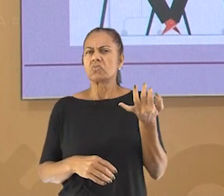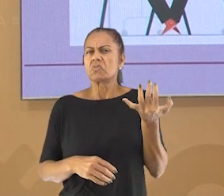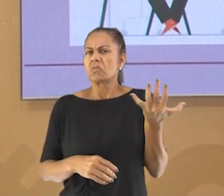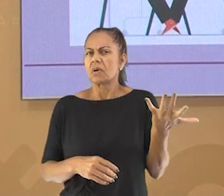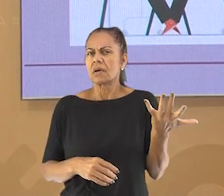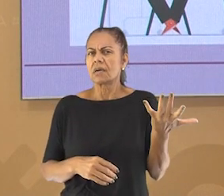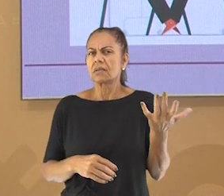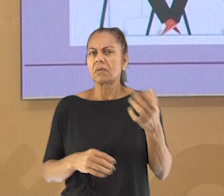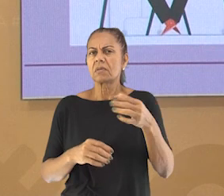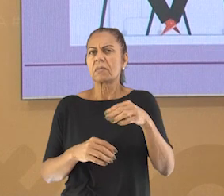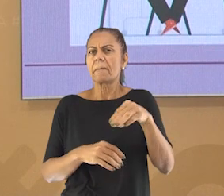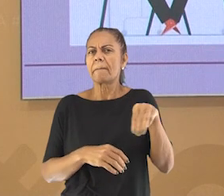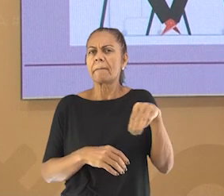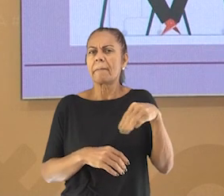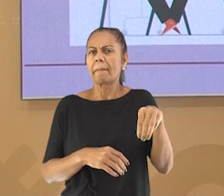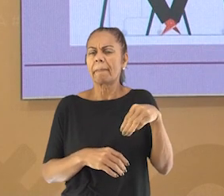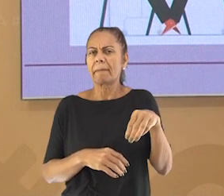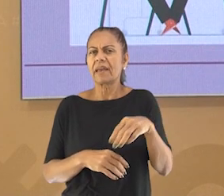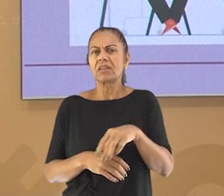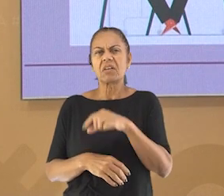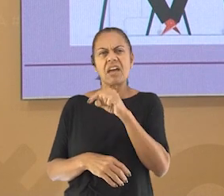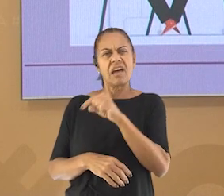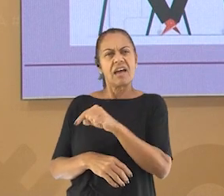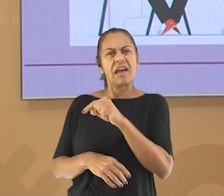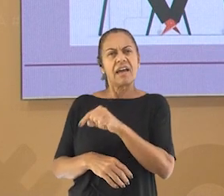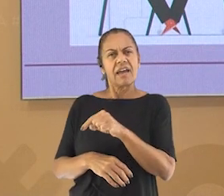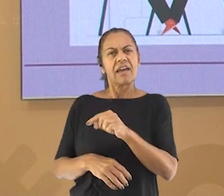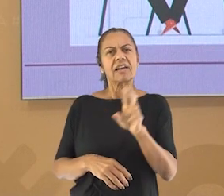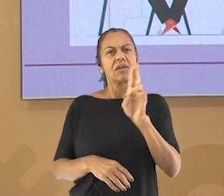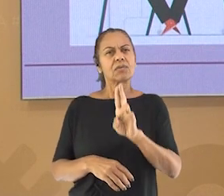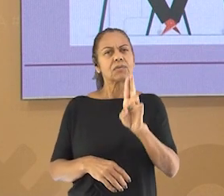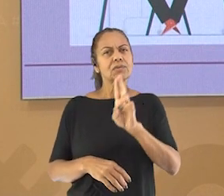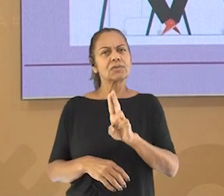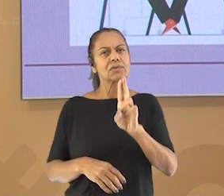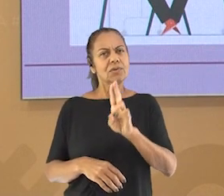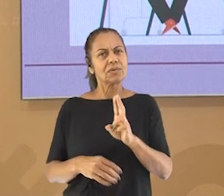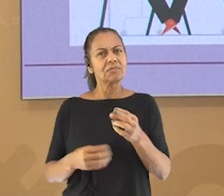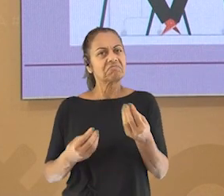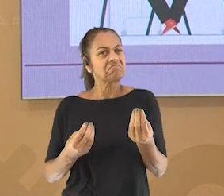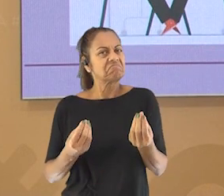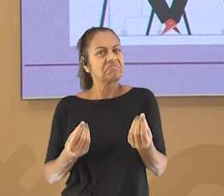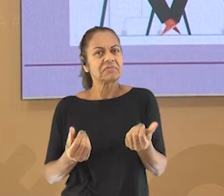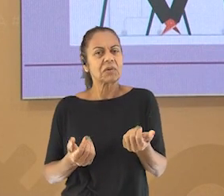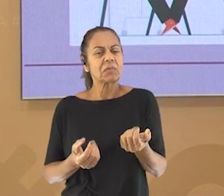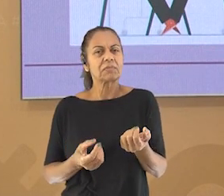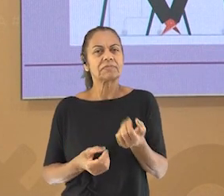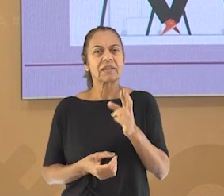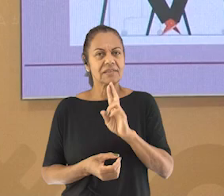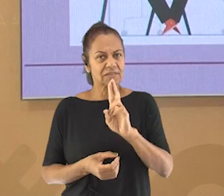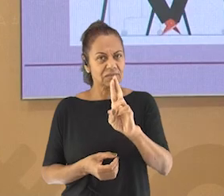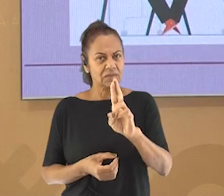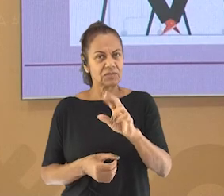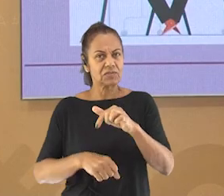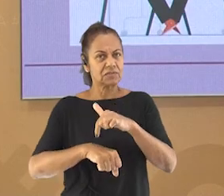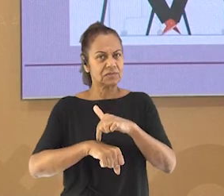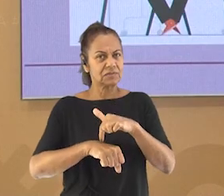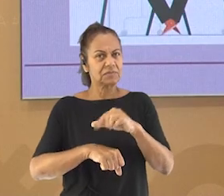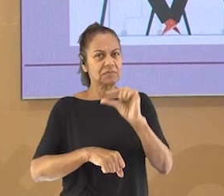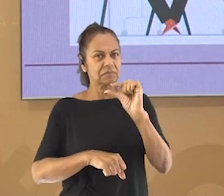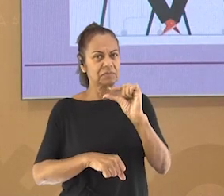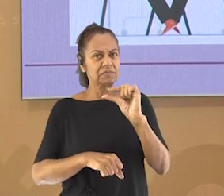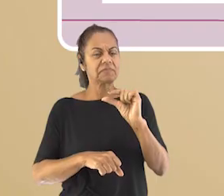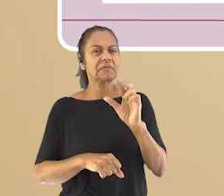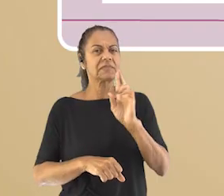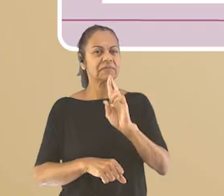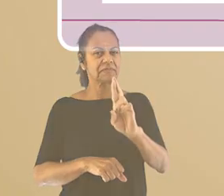tecido. Quantos metros Ana gastou de tecido no terceiro vestido? Vou dar um tempo para vocês me